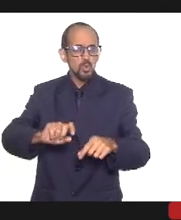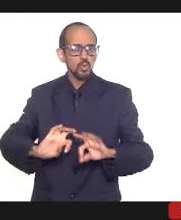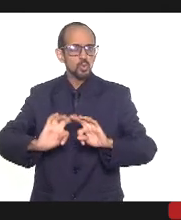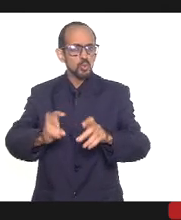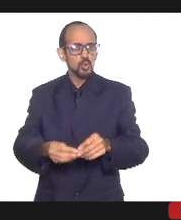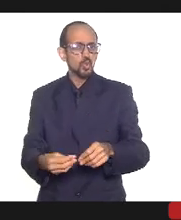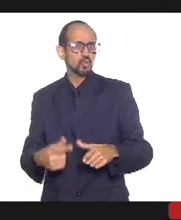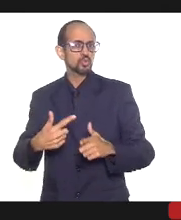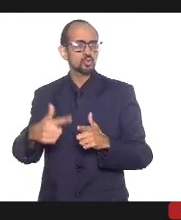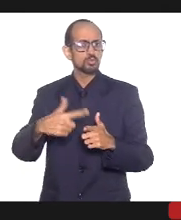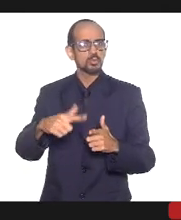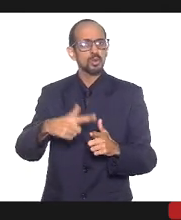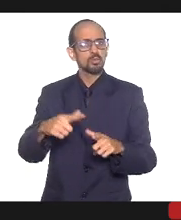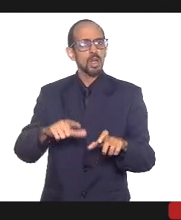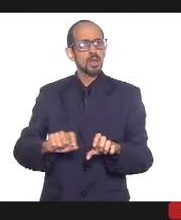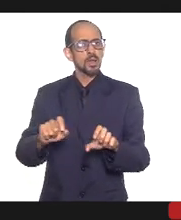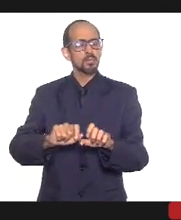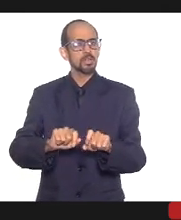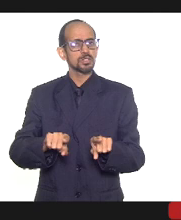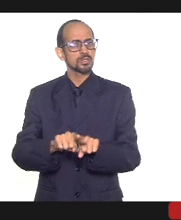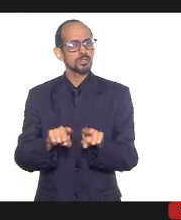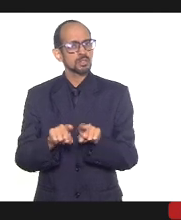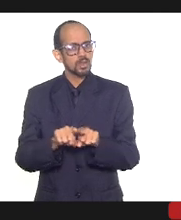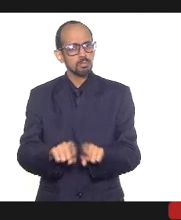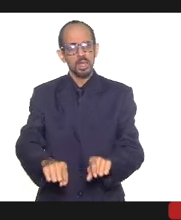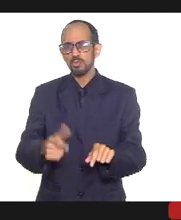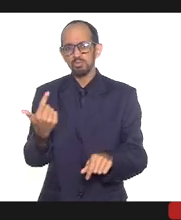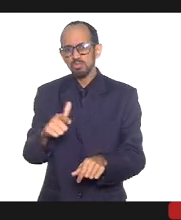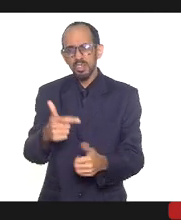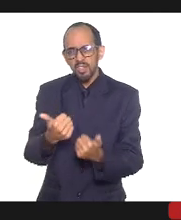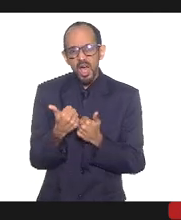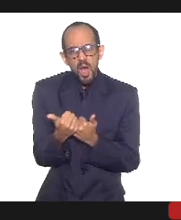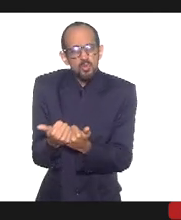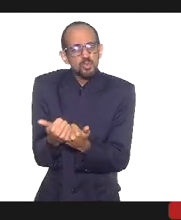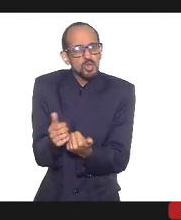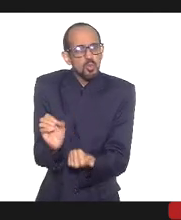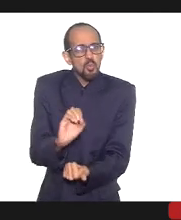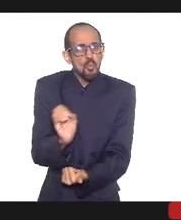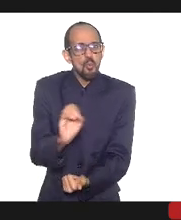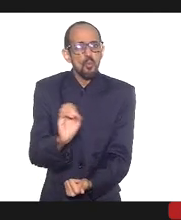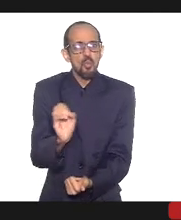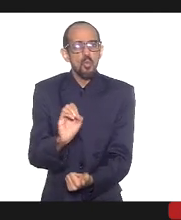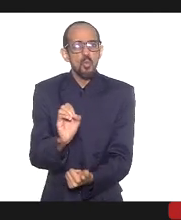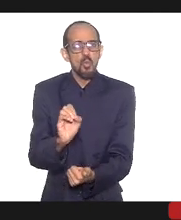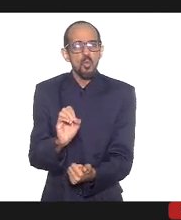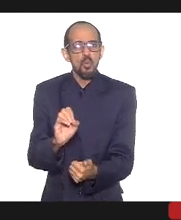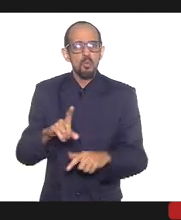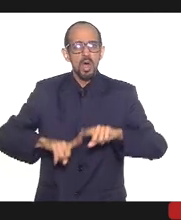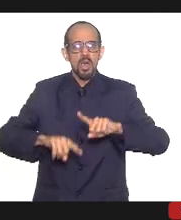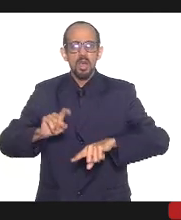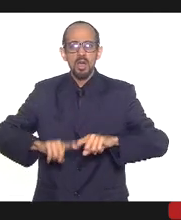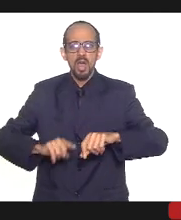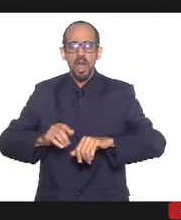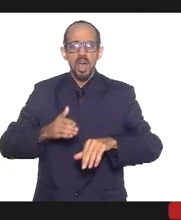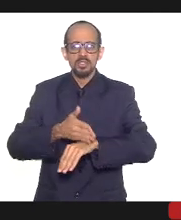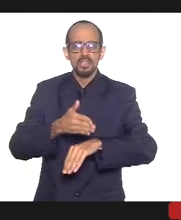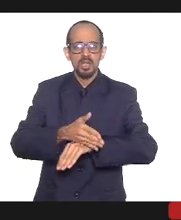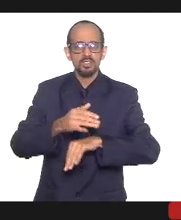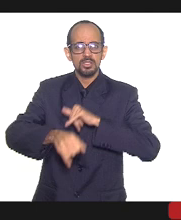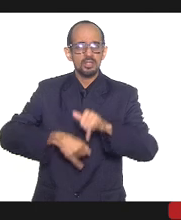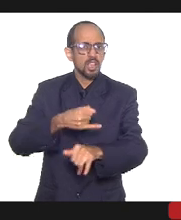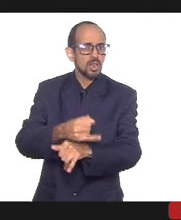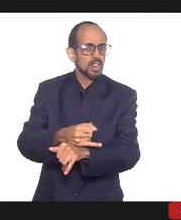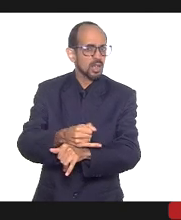e estruturais, de que não tiveram nenhum auxílio para equipamentos, acesso à internet, equipamentos tecnológicos,